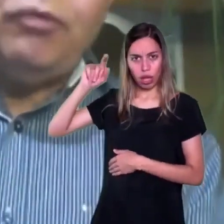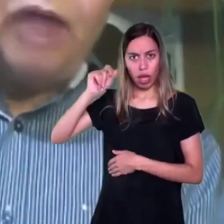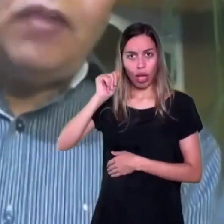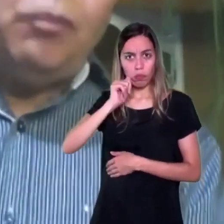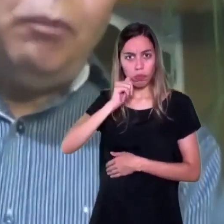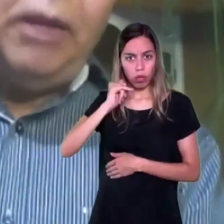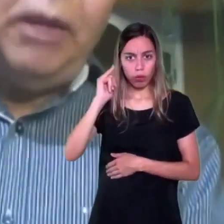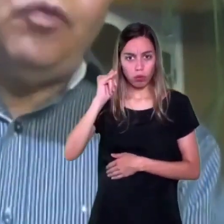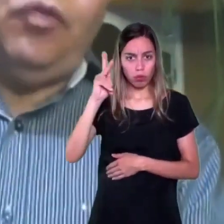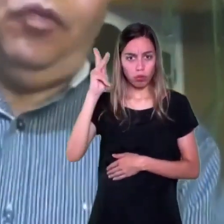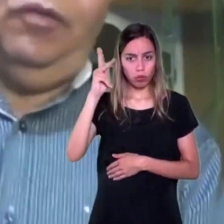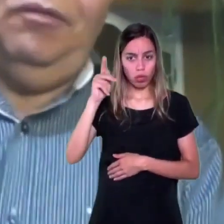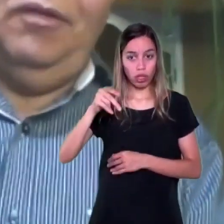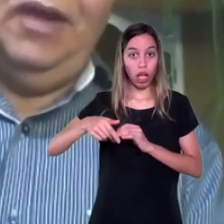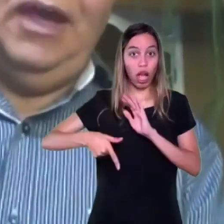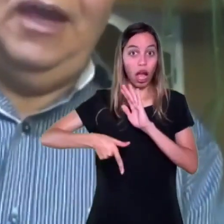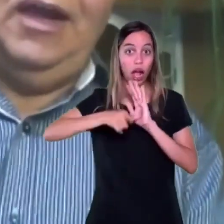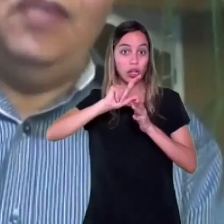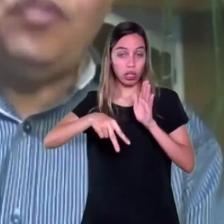passou por vários momentos